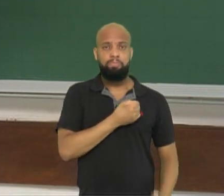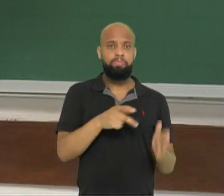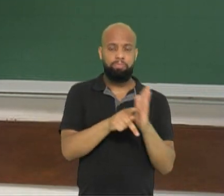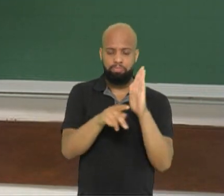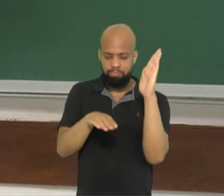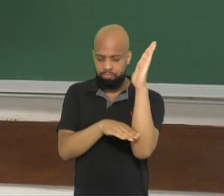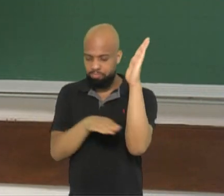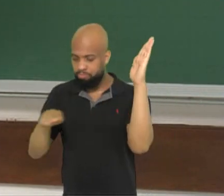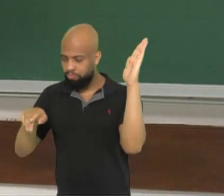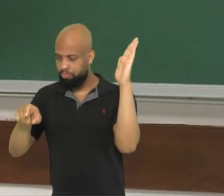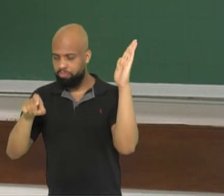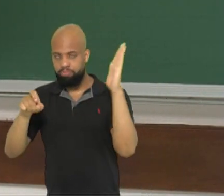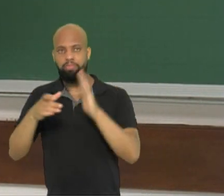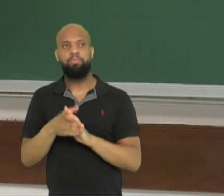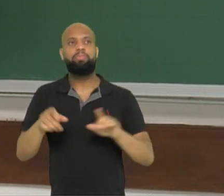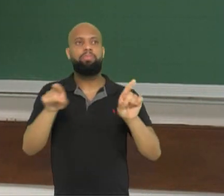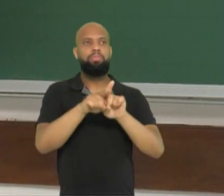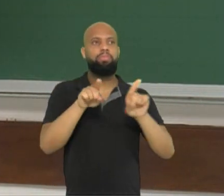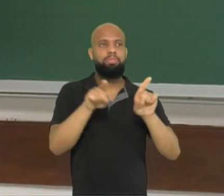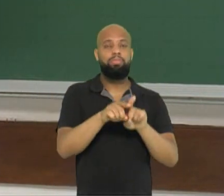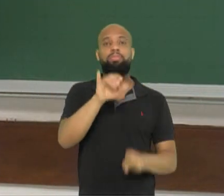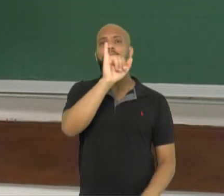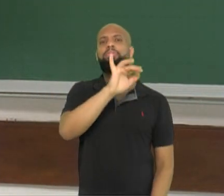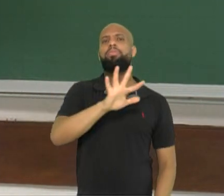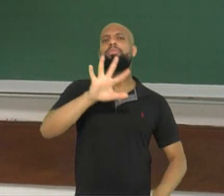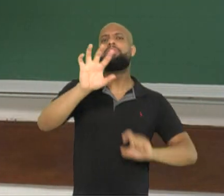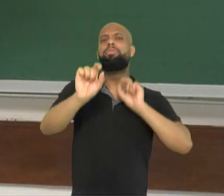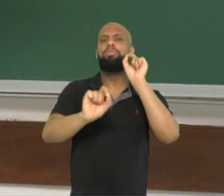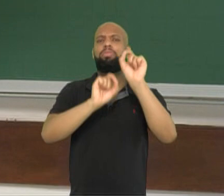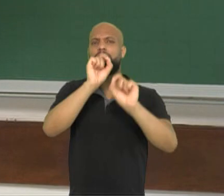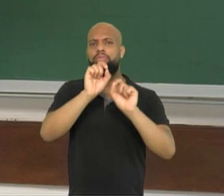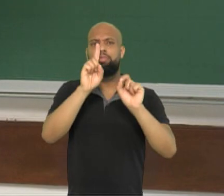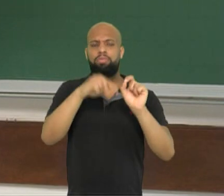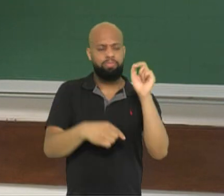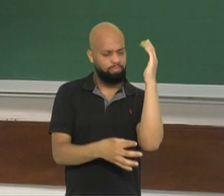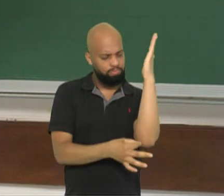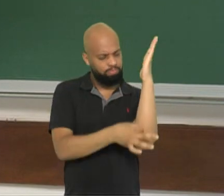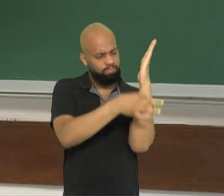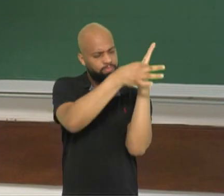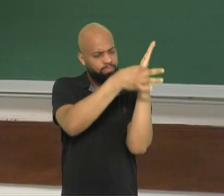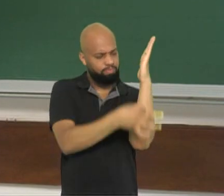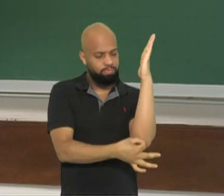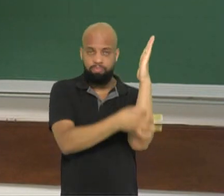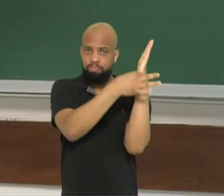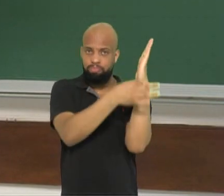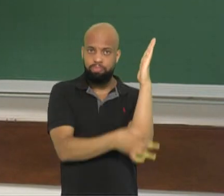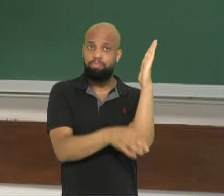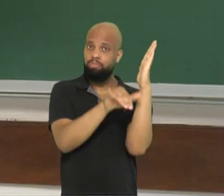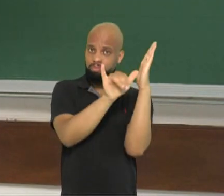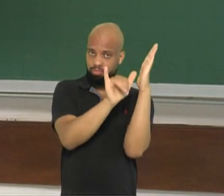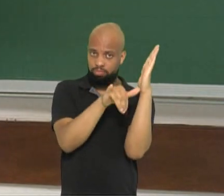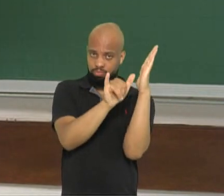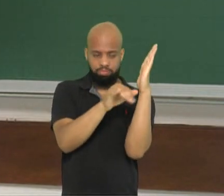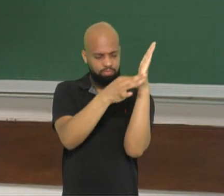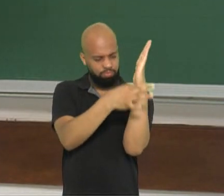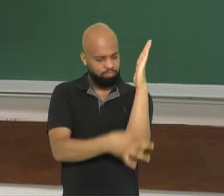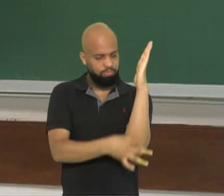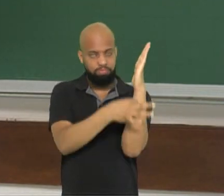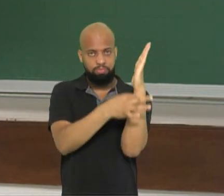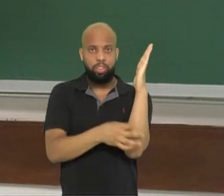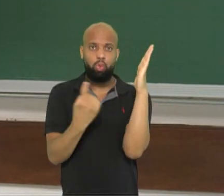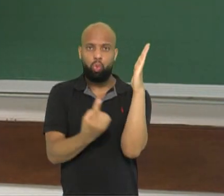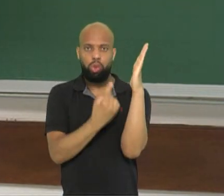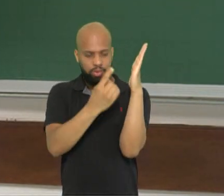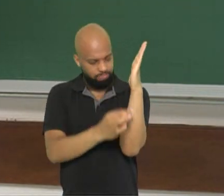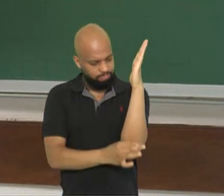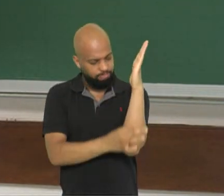eixo x. E a imagem, né, gente, é a altura que essa função vai atingir, tá? E até onde ela